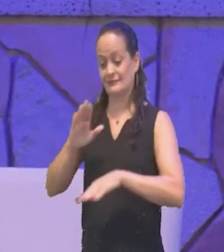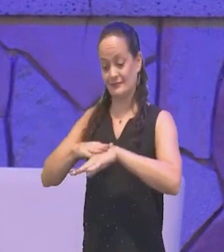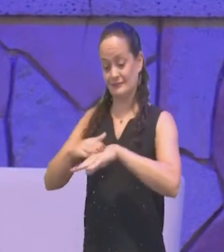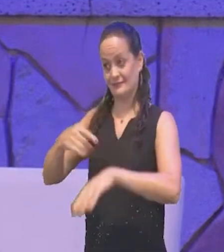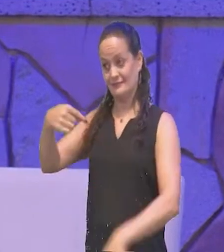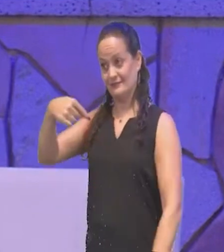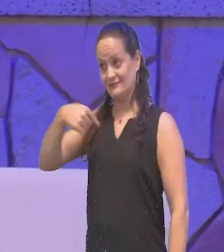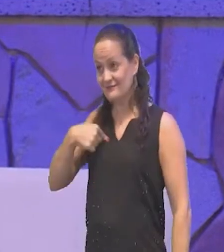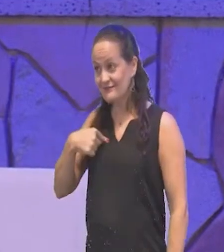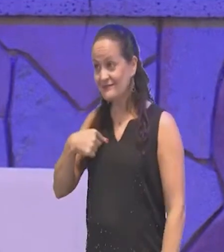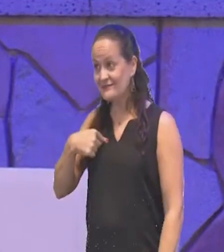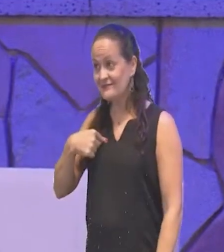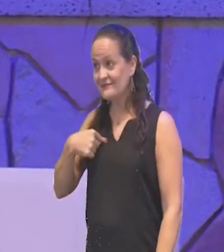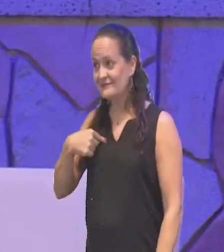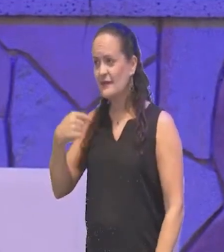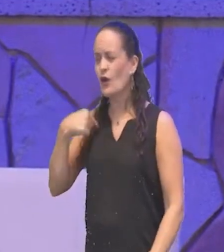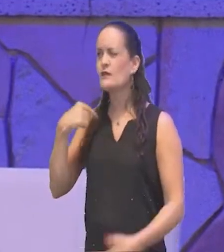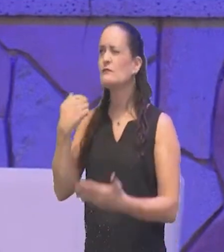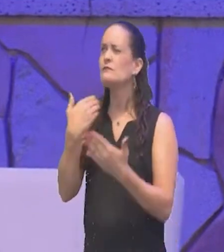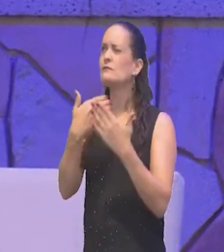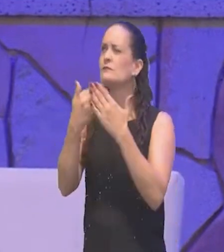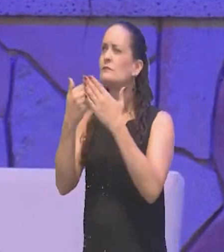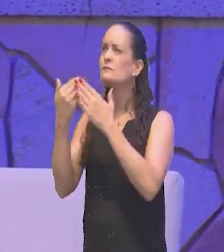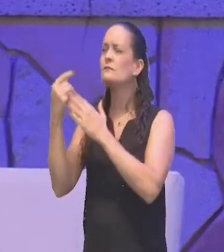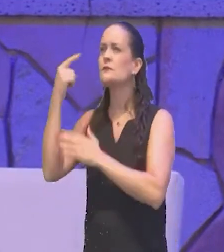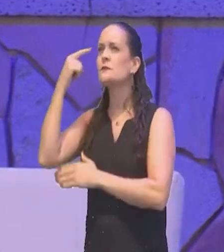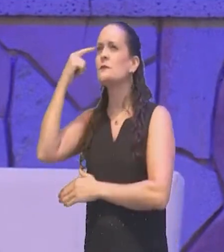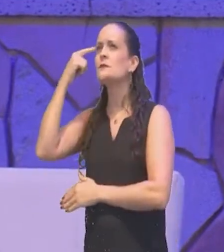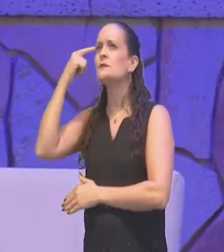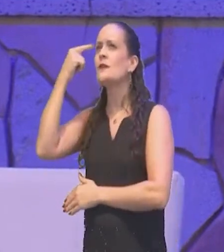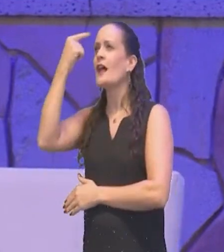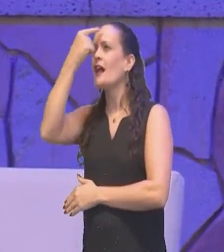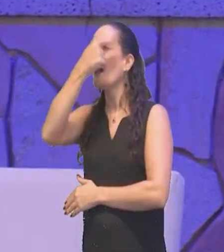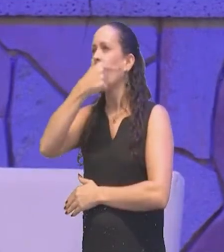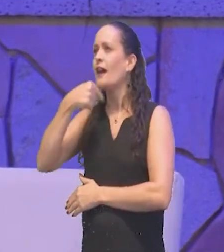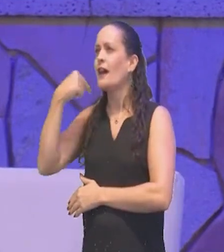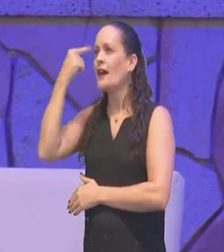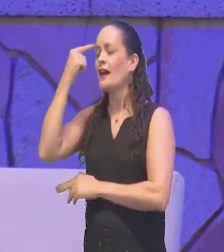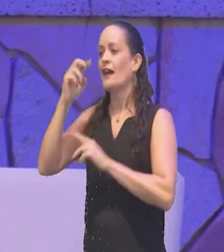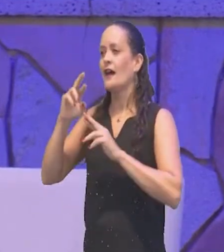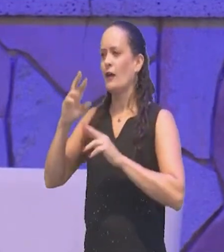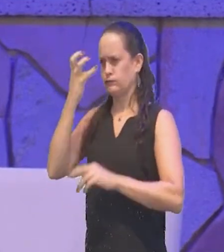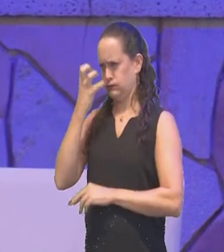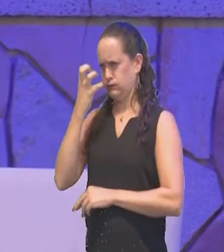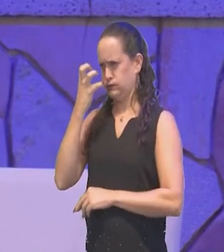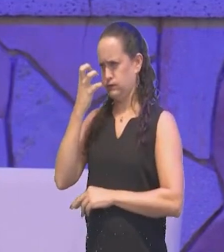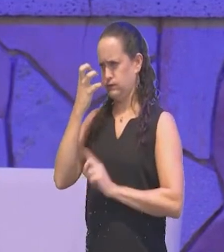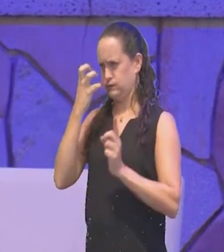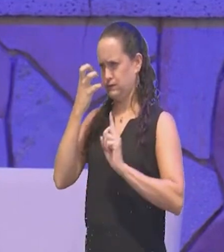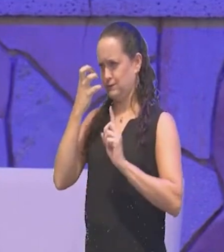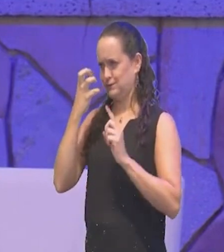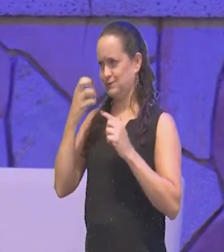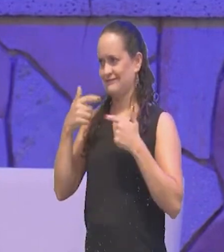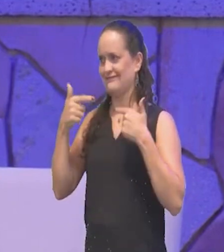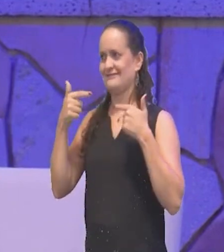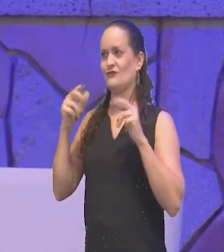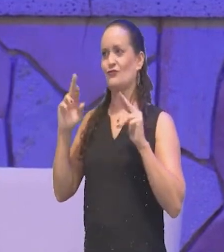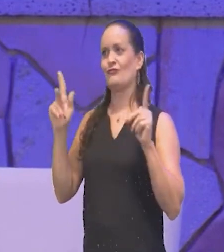mim, eu refletirei dentro da minha casa um semblante diferente. A